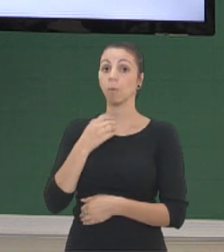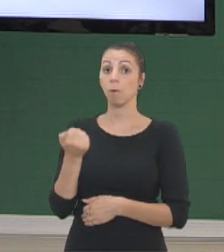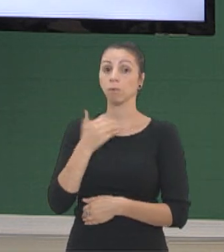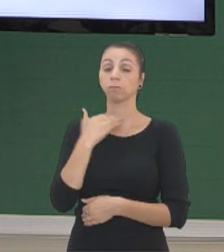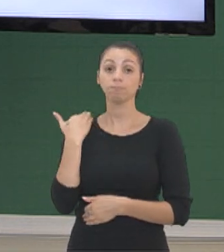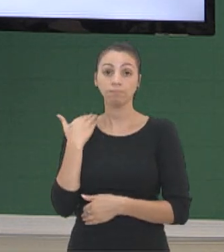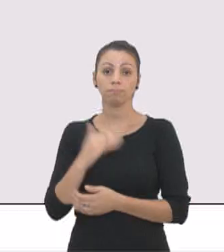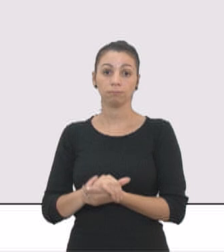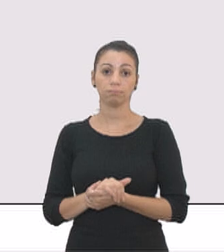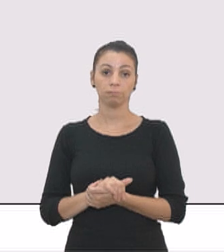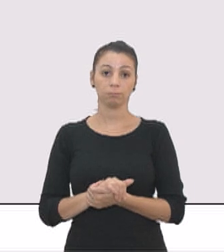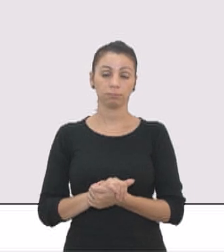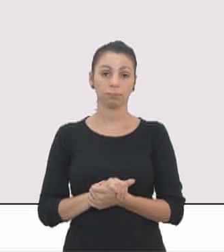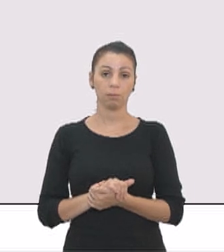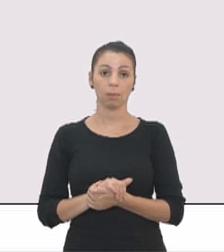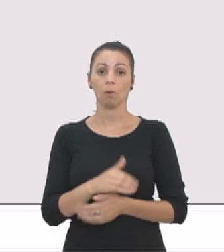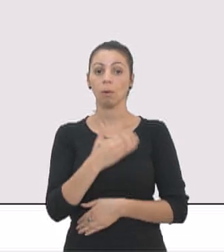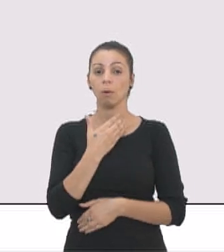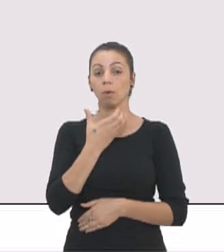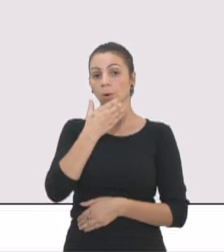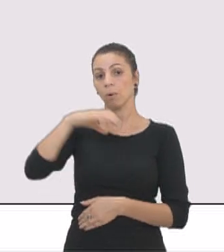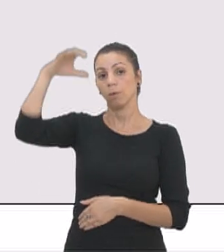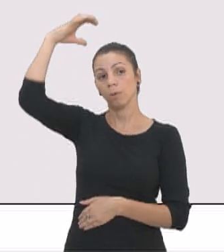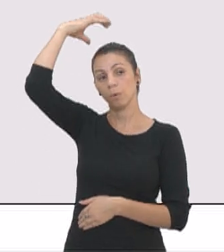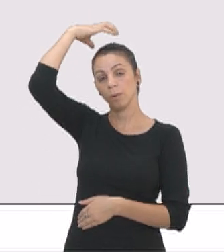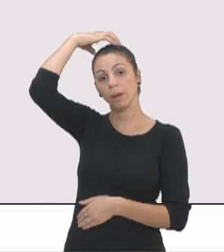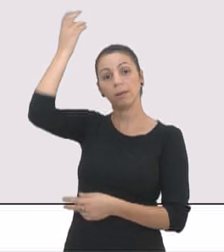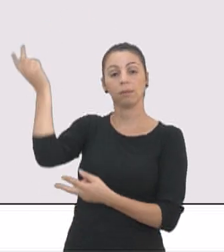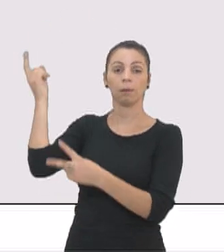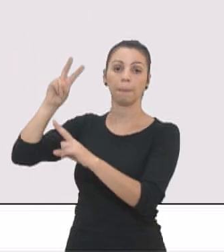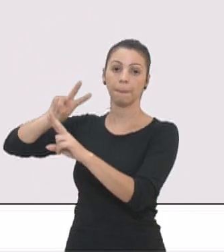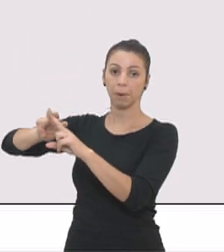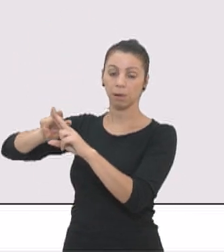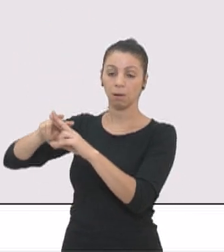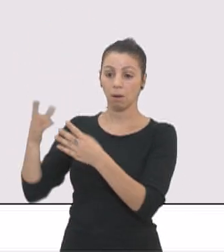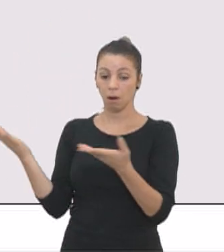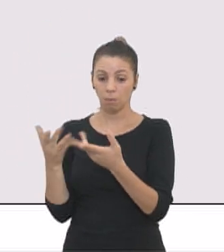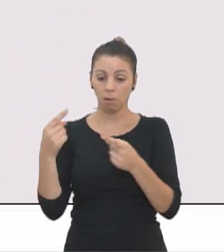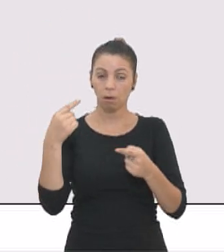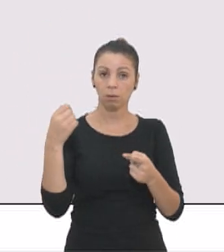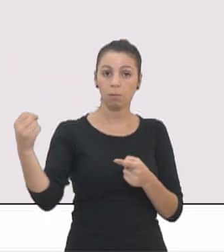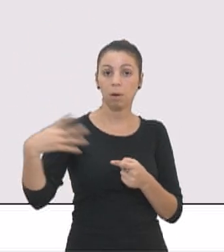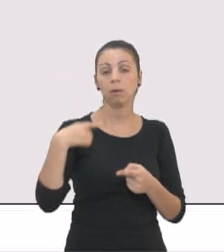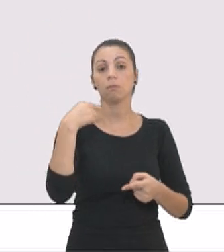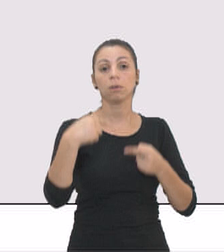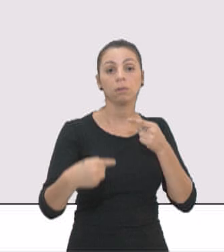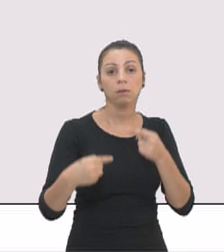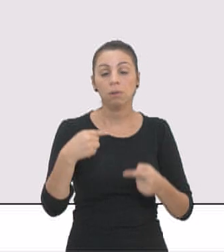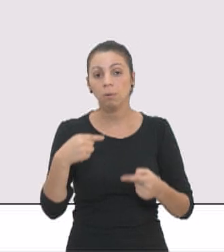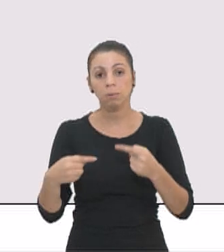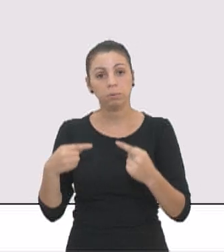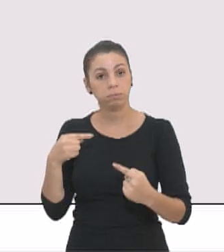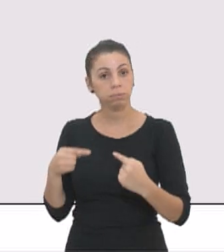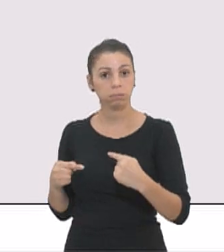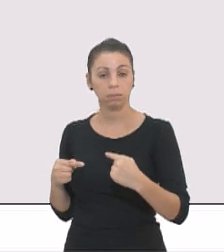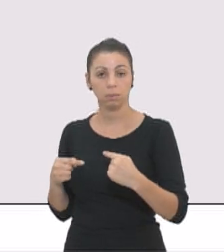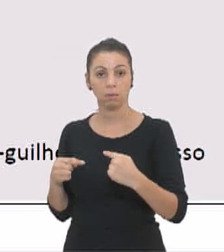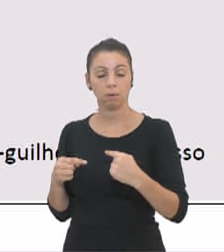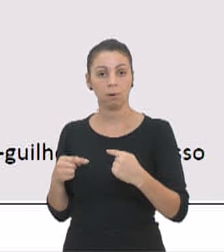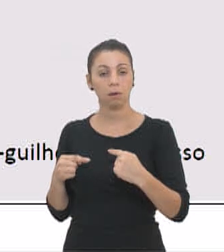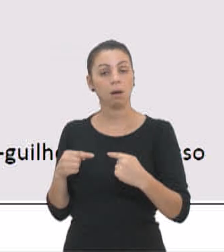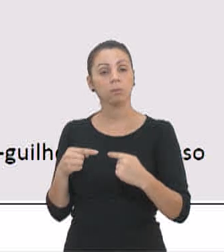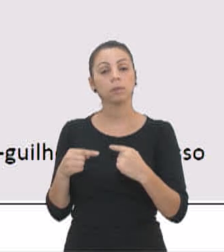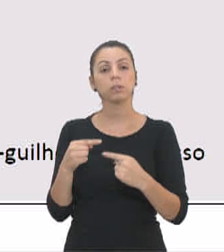Naturalmente foi destituído de suas funções. Nesse momento, uma nova discussão tomou a política